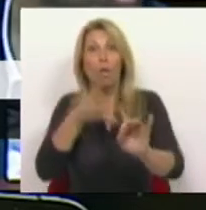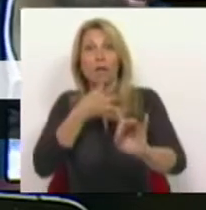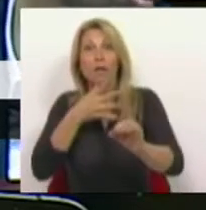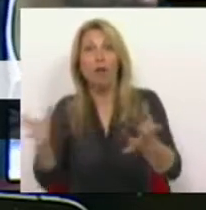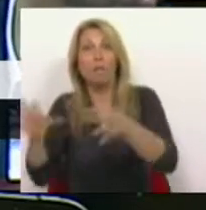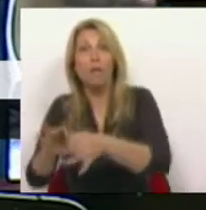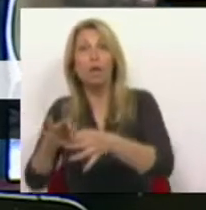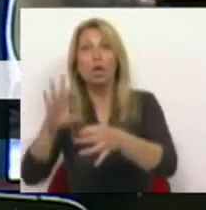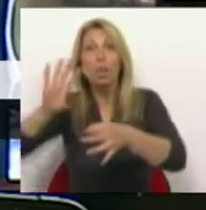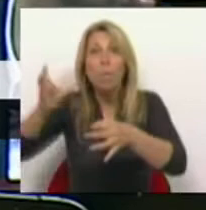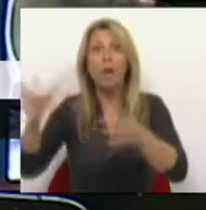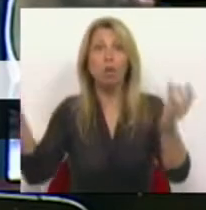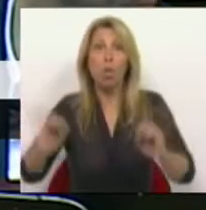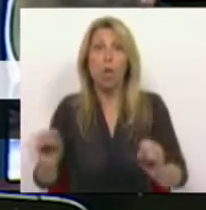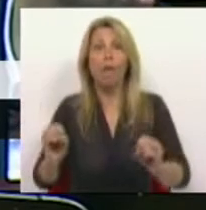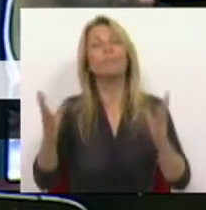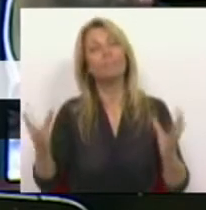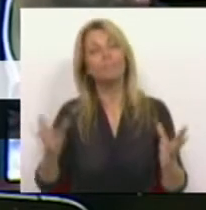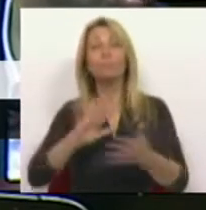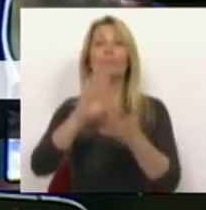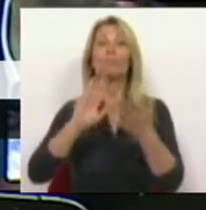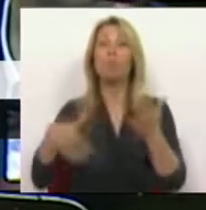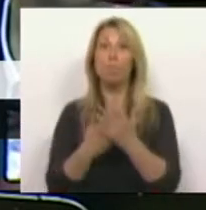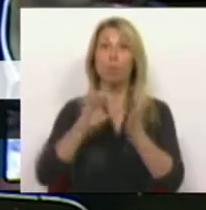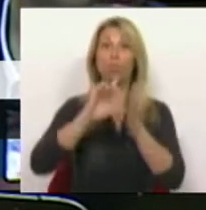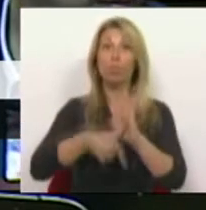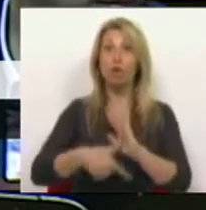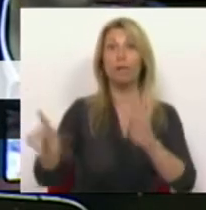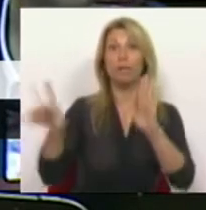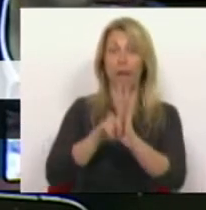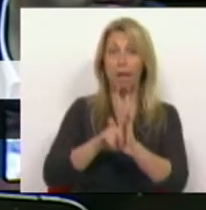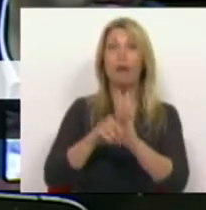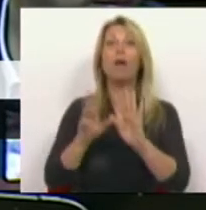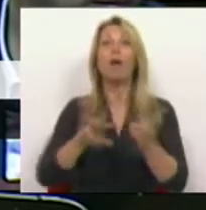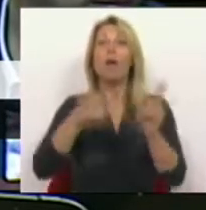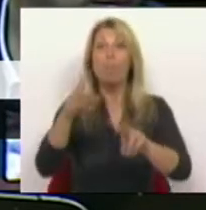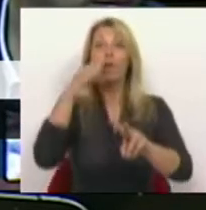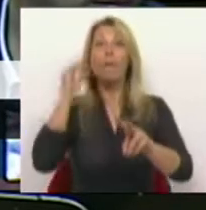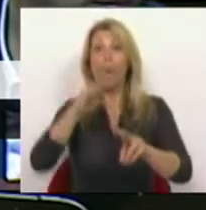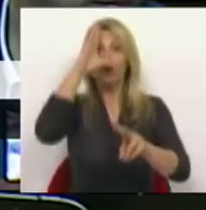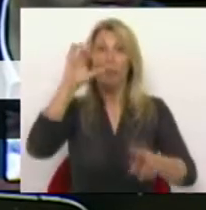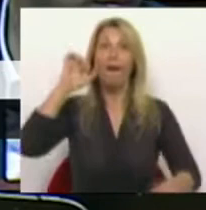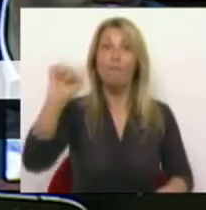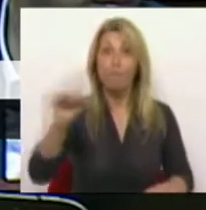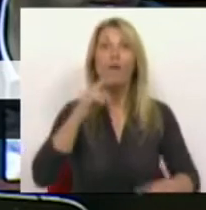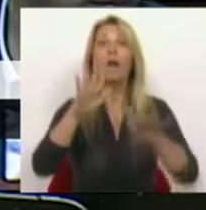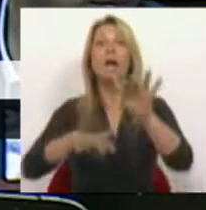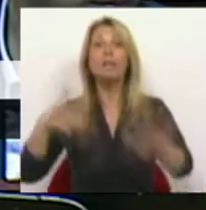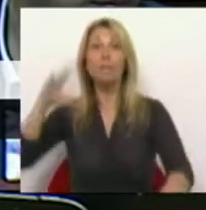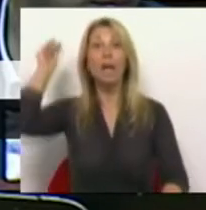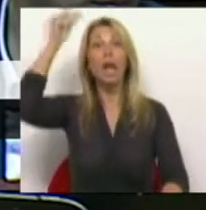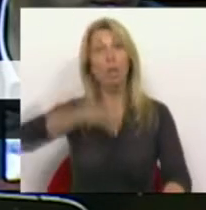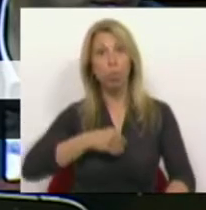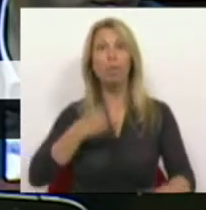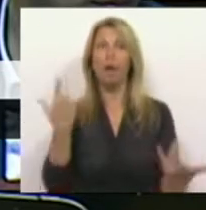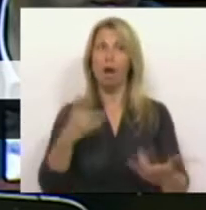país. Propomos assim um projeto de lei com a nacionalização do novo banco, em que a Assembleia da República toma poder nas